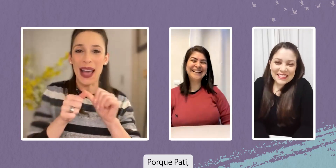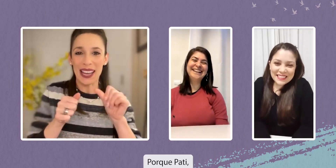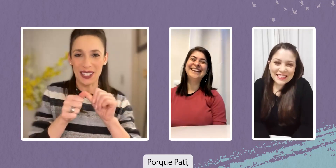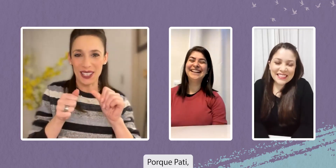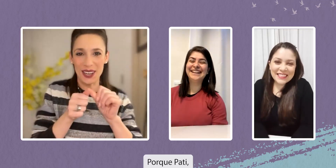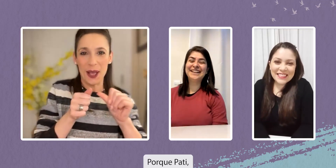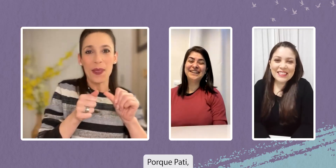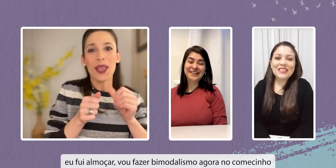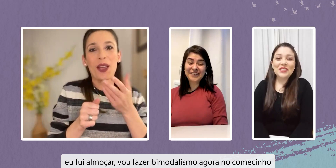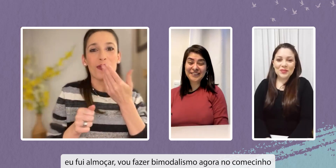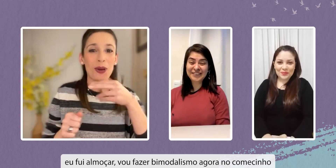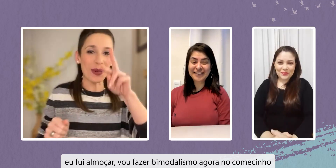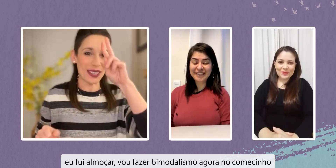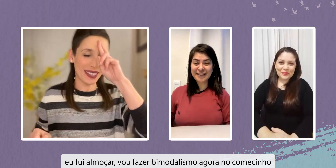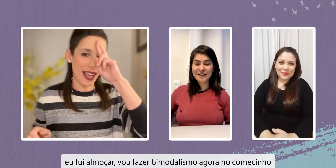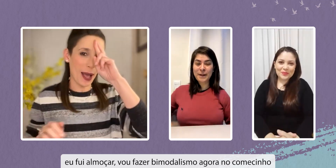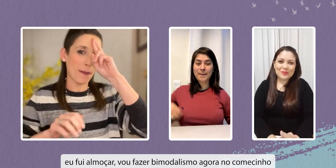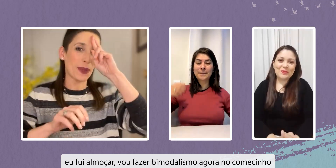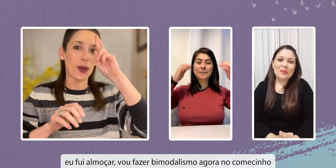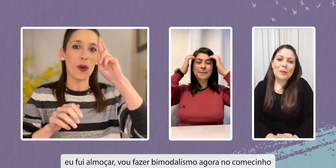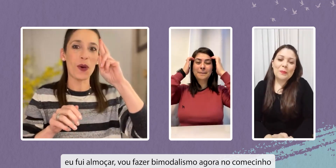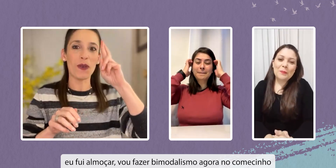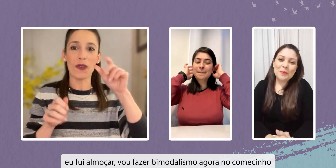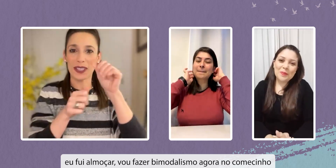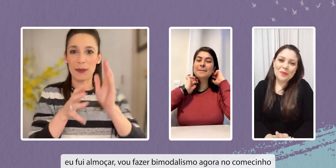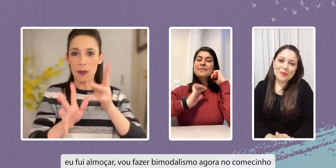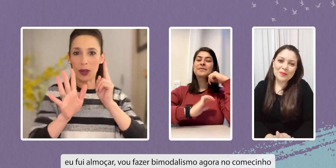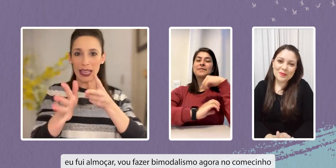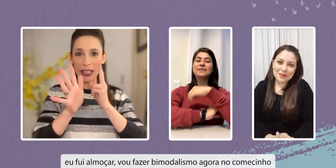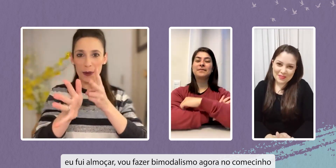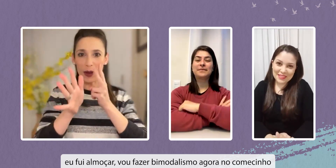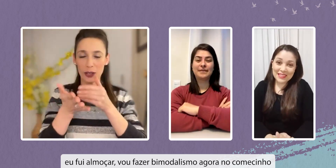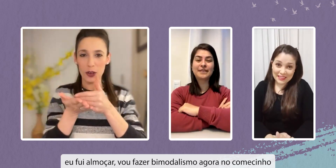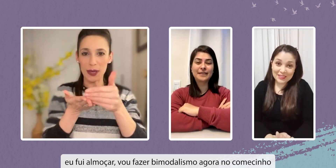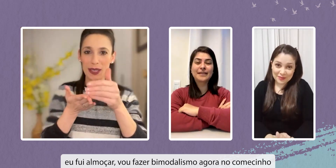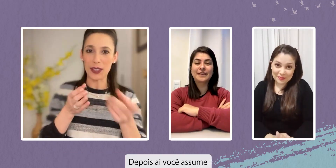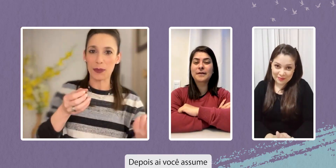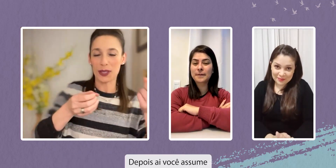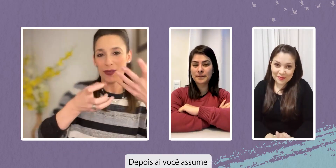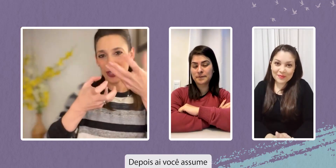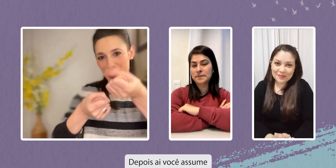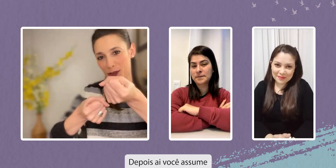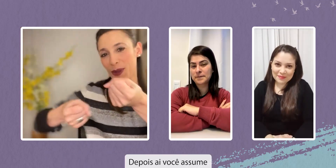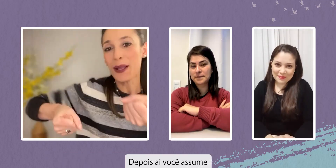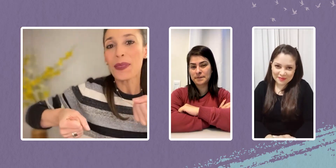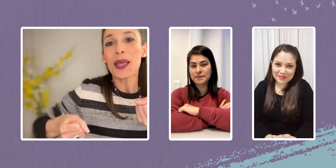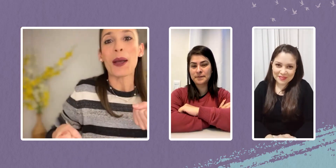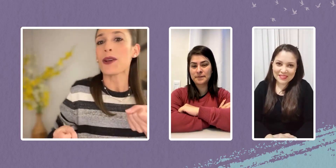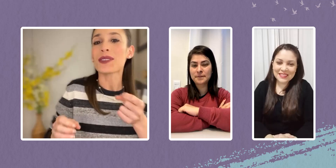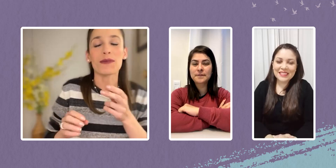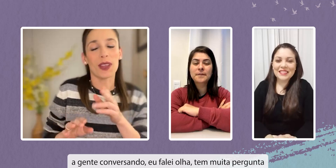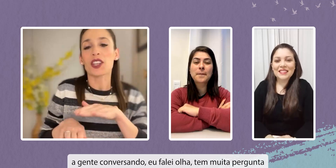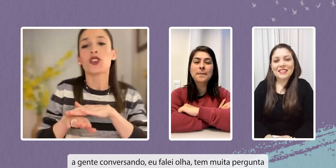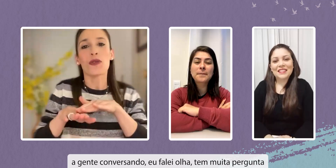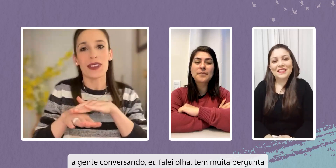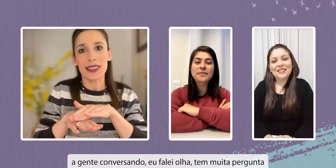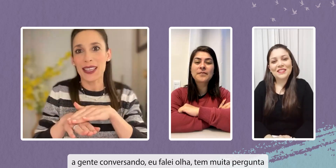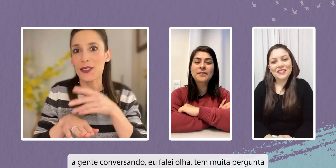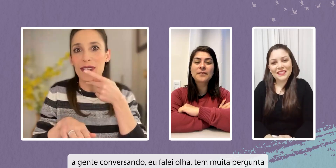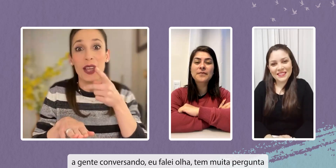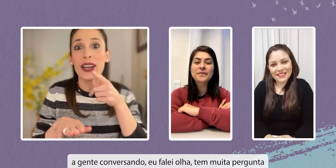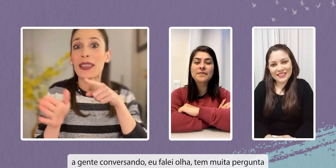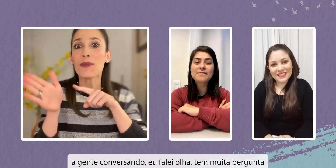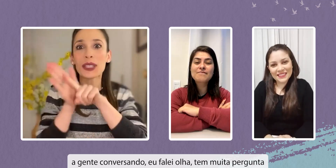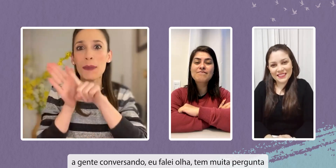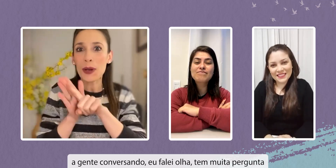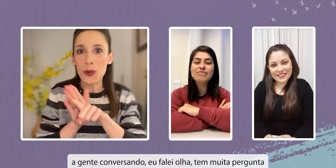Porque, Paty, eu fui almoçar com. Vou fazer bimodalismo agora no comecinho, depois aí você assume. Eu, a gente conversando,